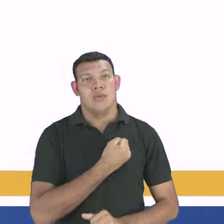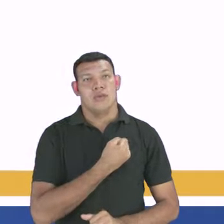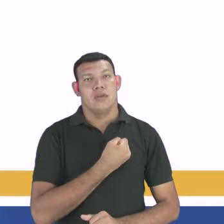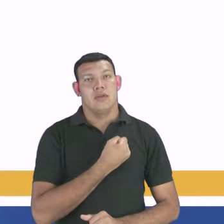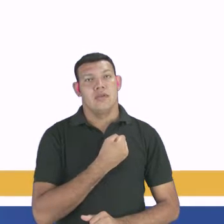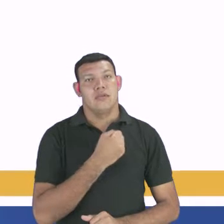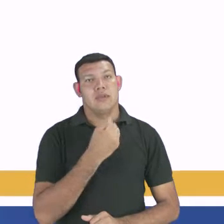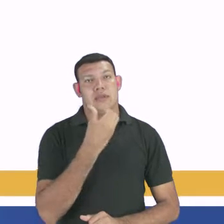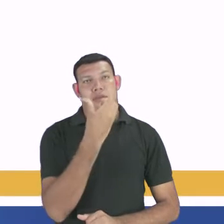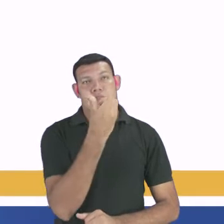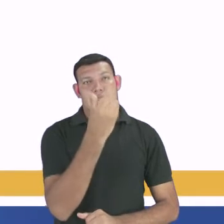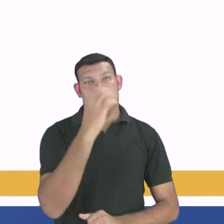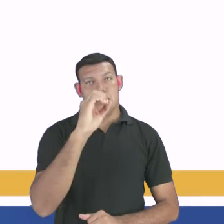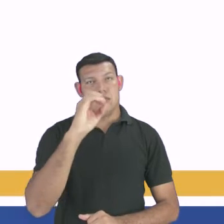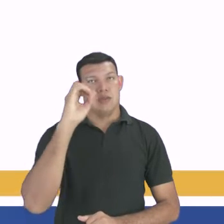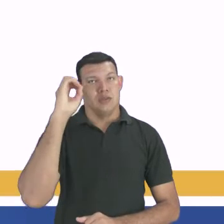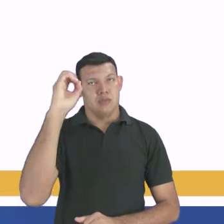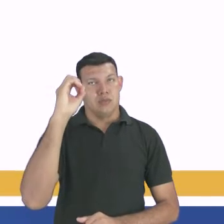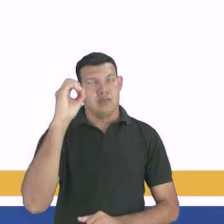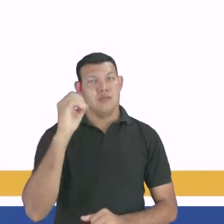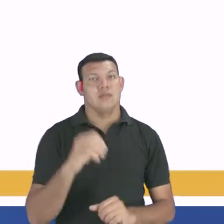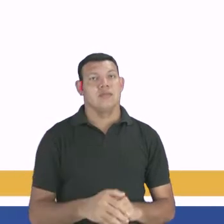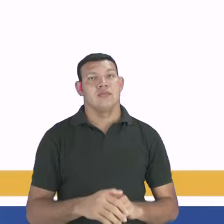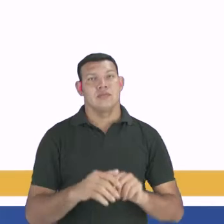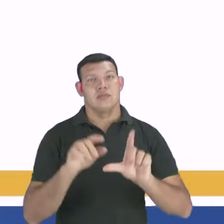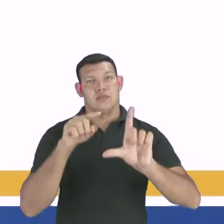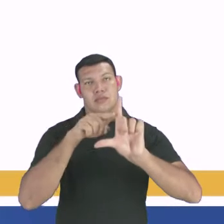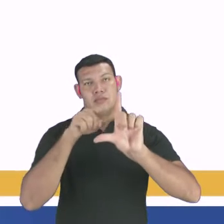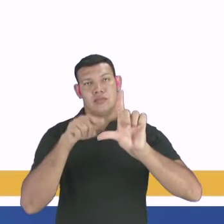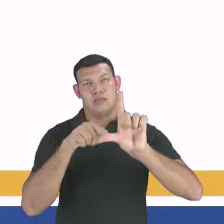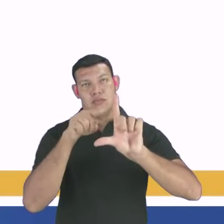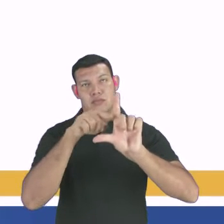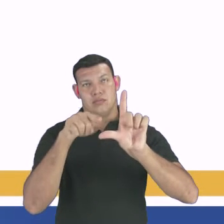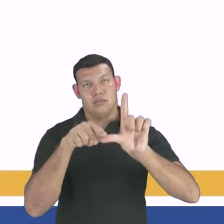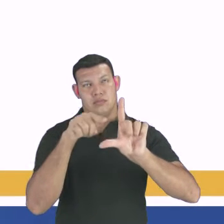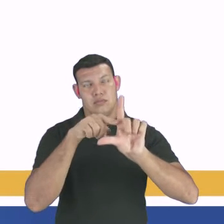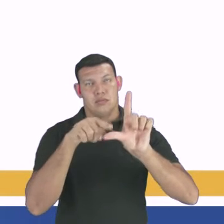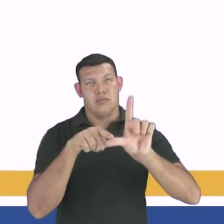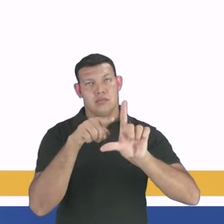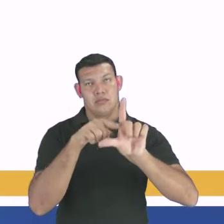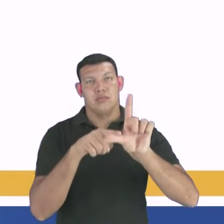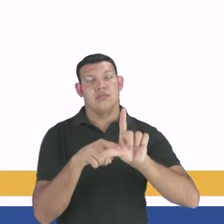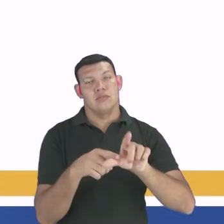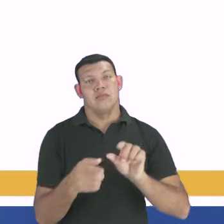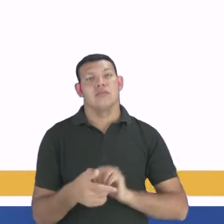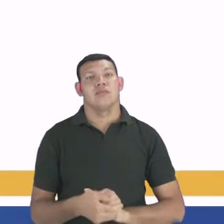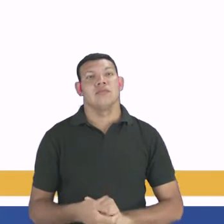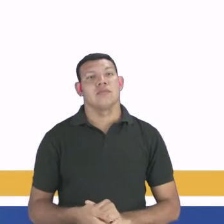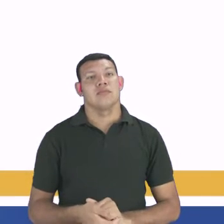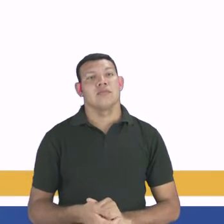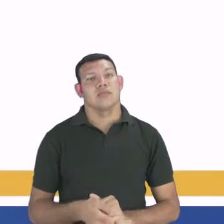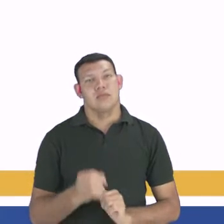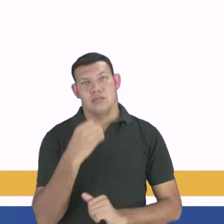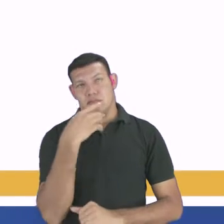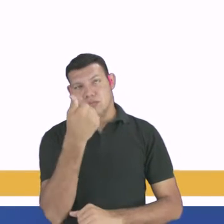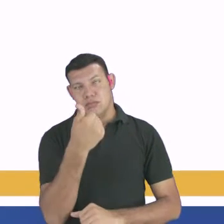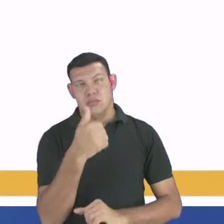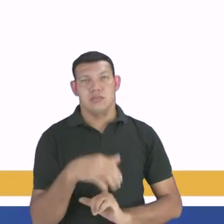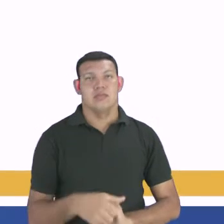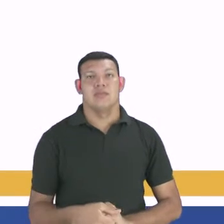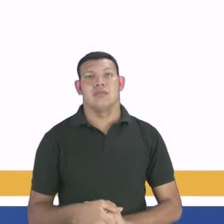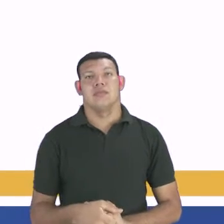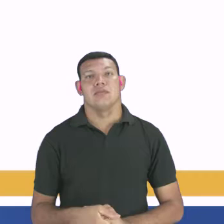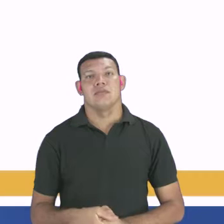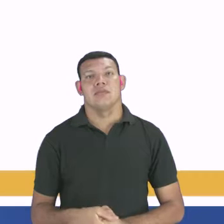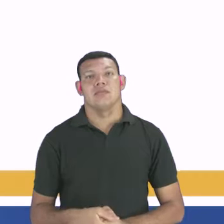ou que se ele Apresente o ângulo de um determinado situação tudo bem